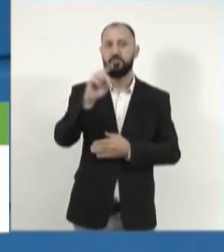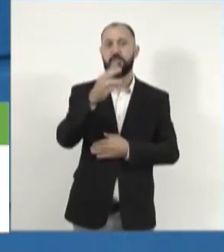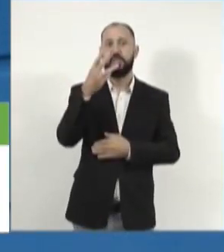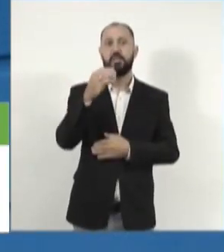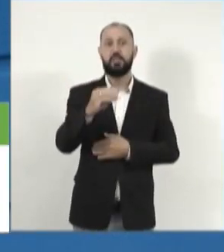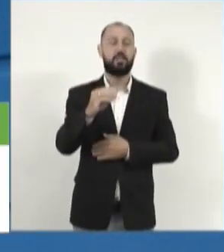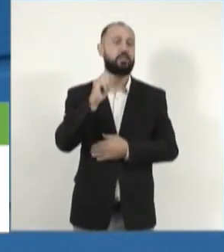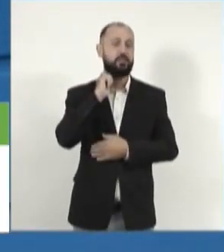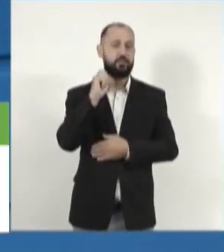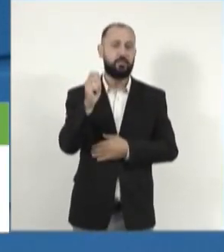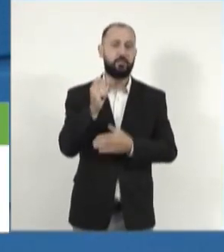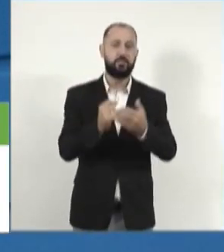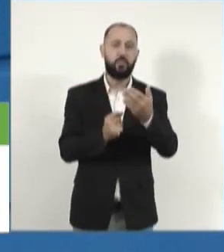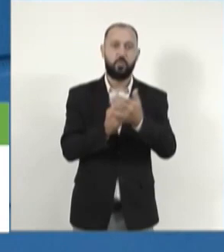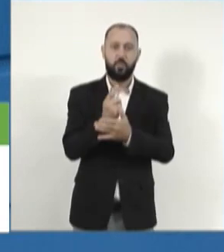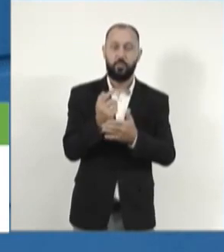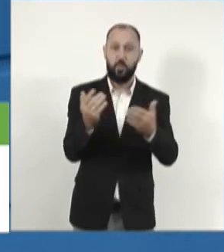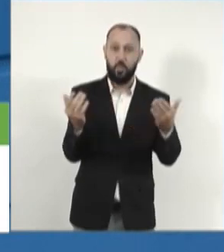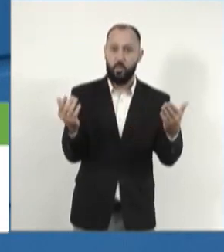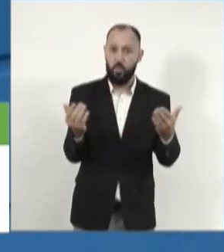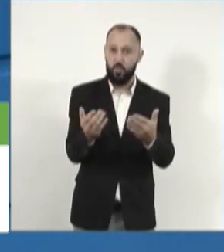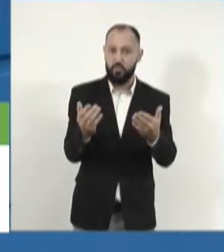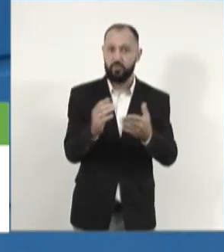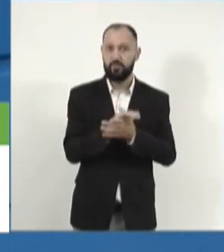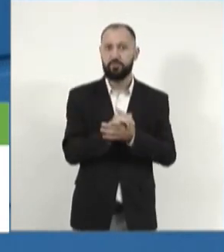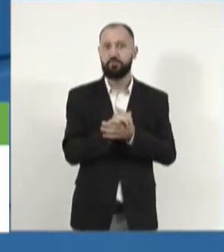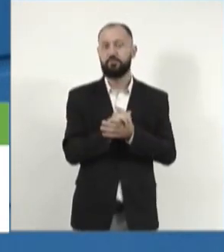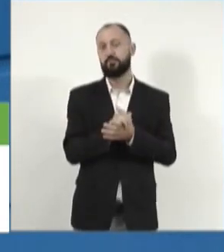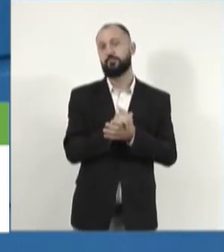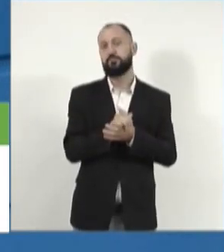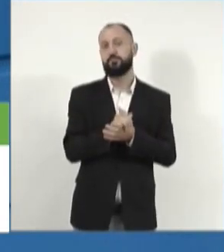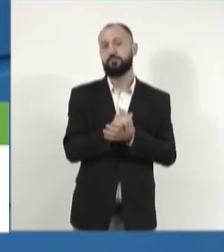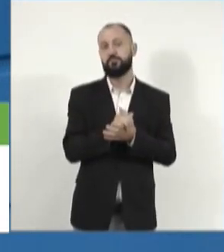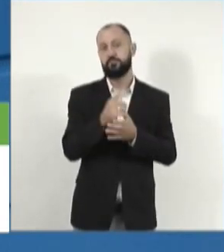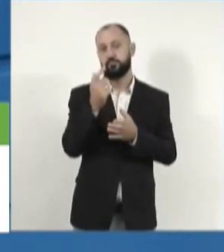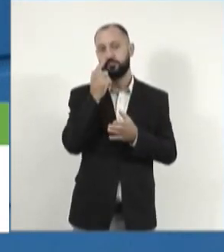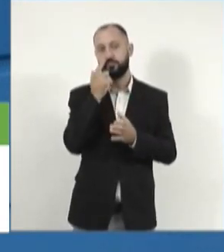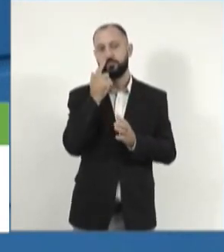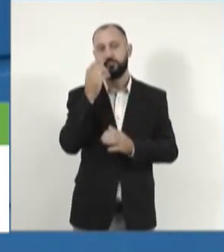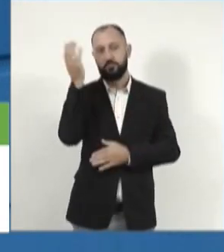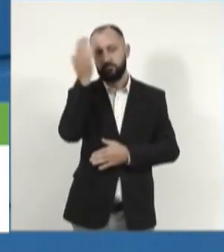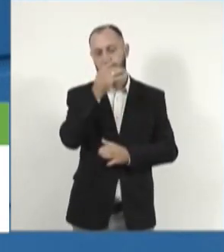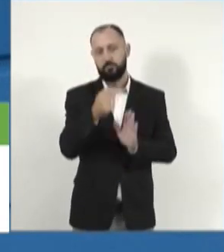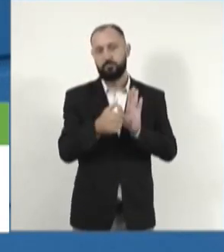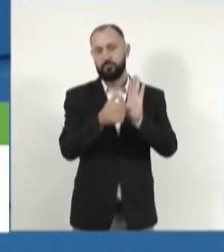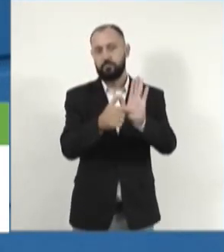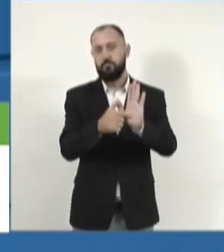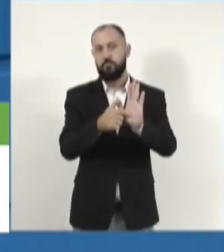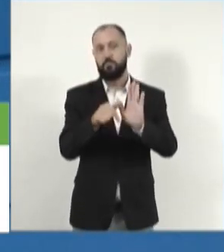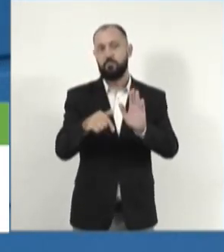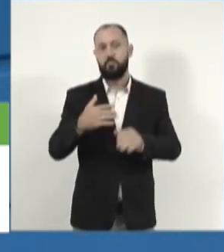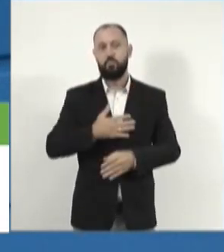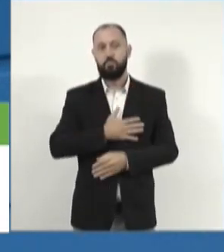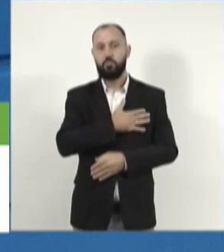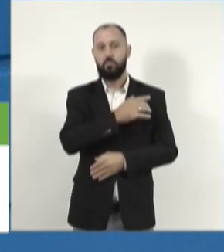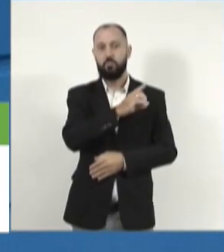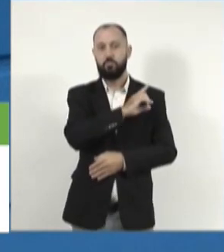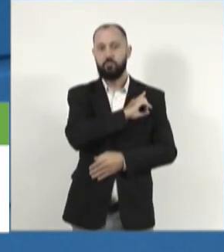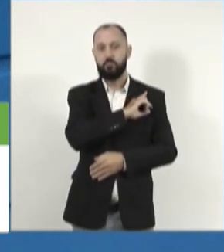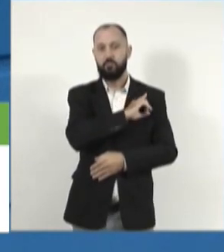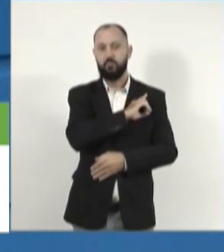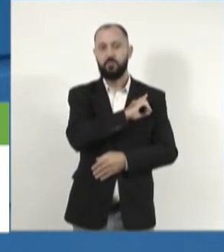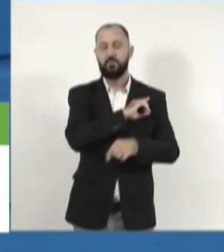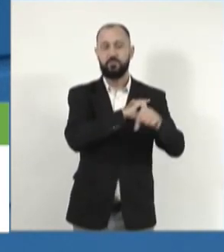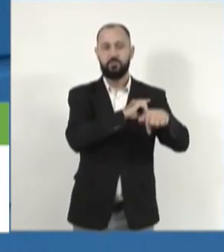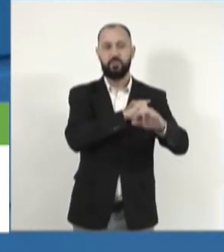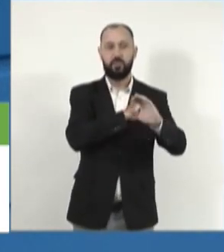abril. A pessoa comprou uma passagem que está aqui para ir, Coronel Davi, de Campo Grande